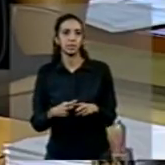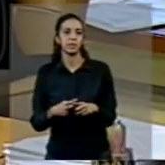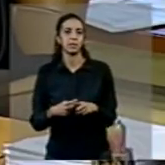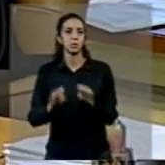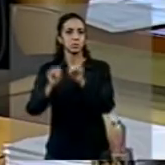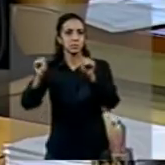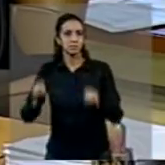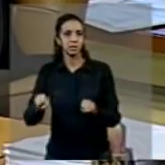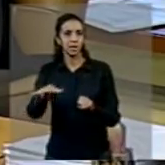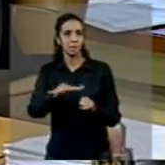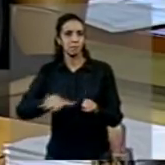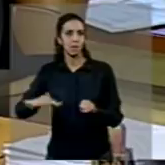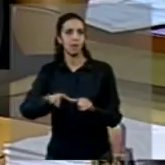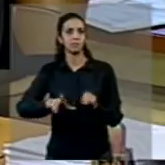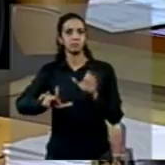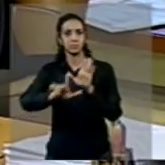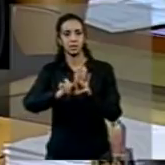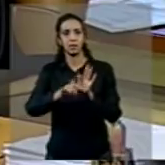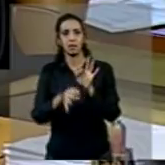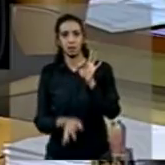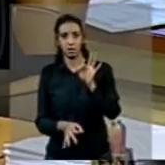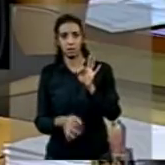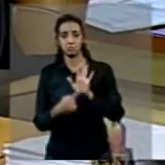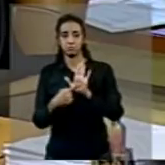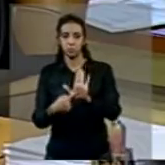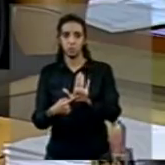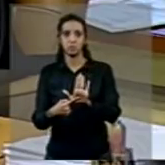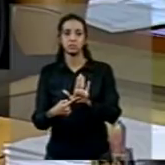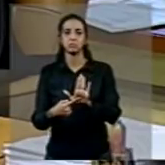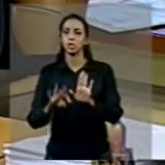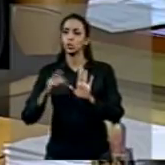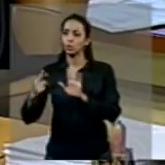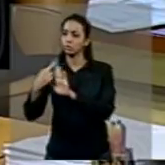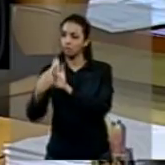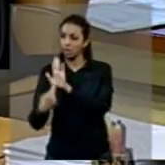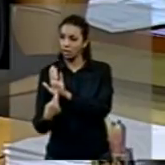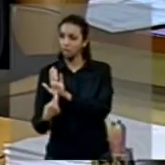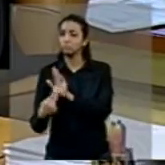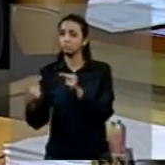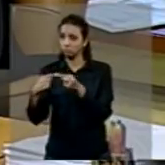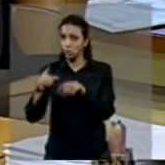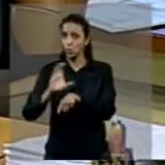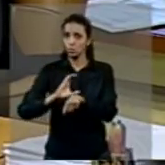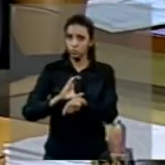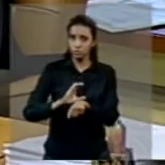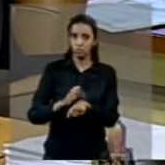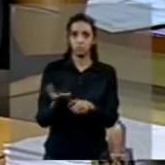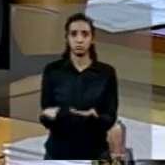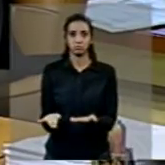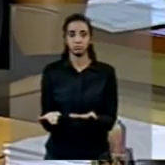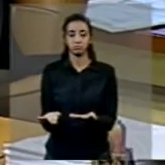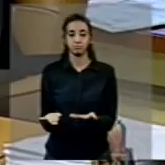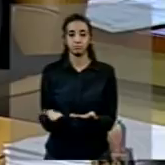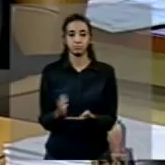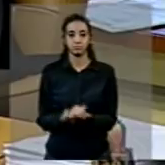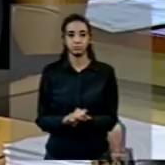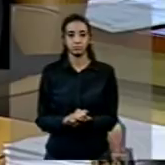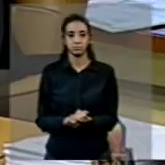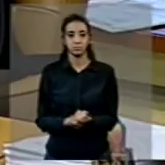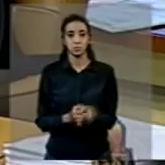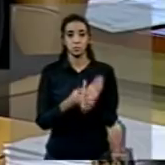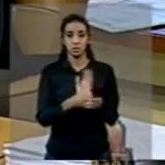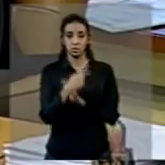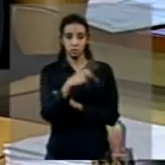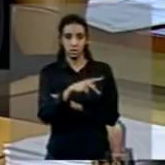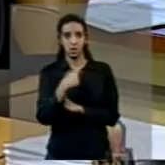legislativa empresta presunção de constitucionalidade às normas impugnadas, examinarei esse argumento